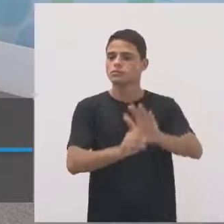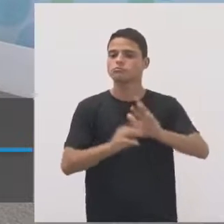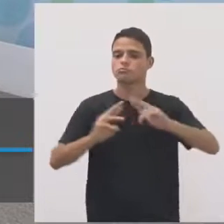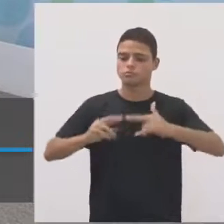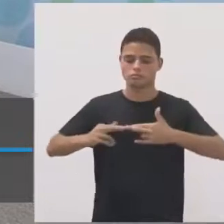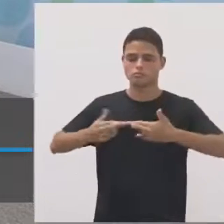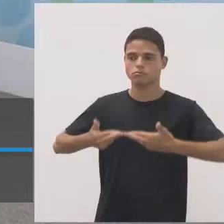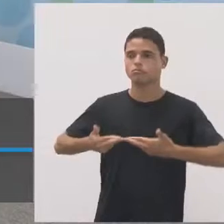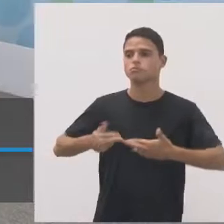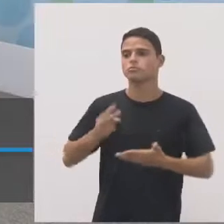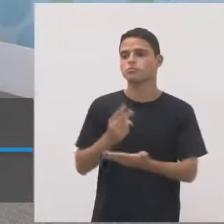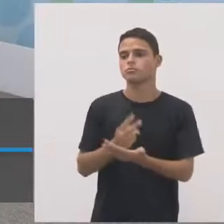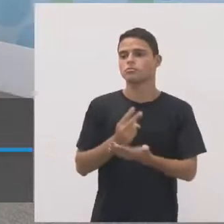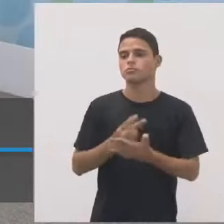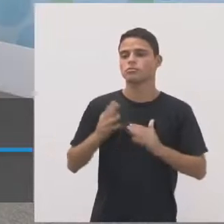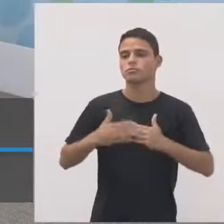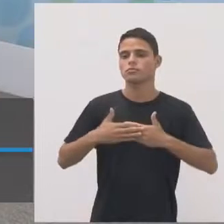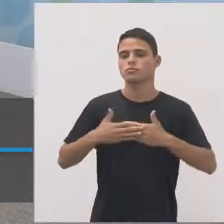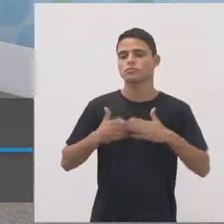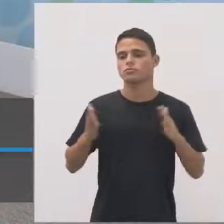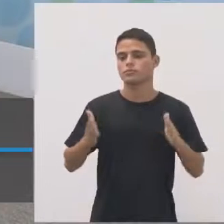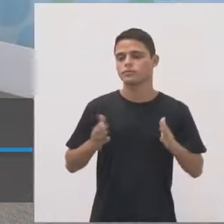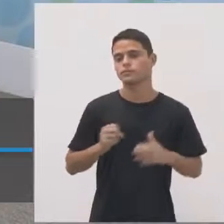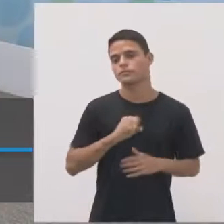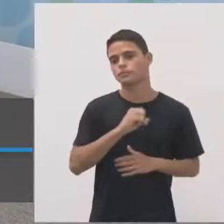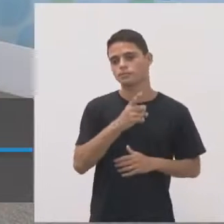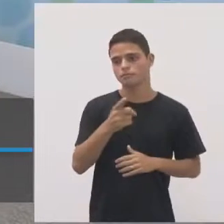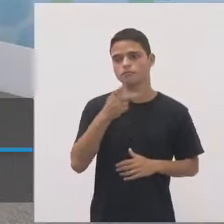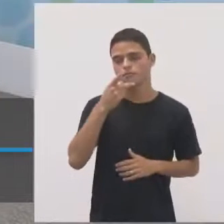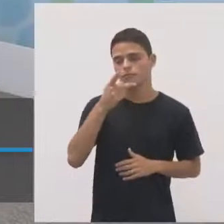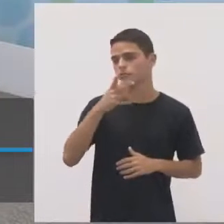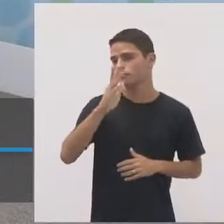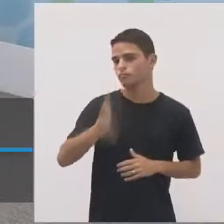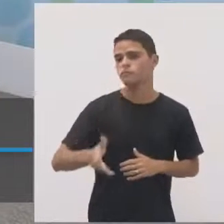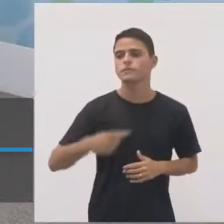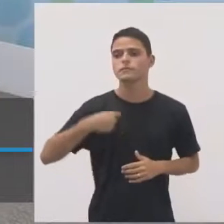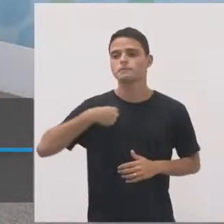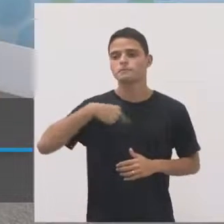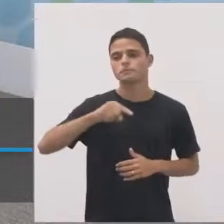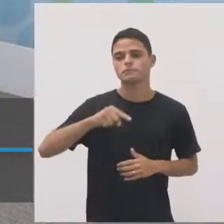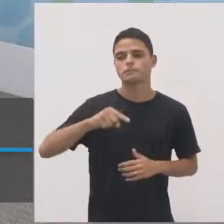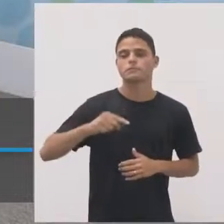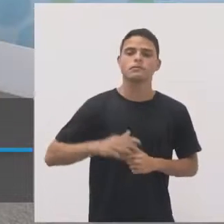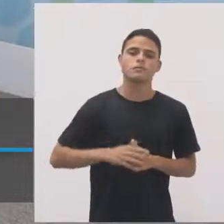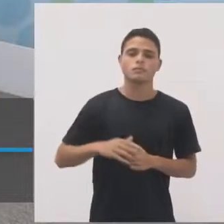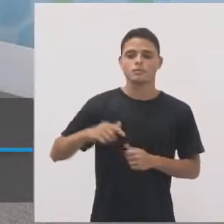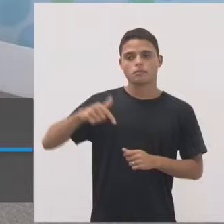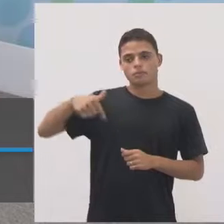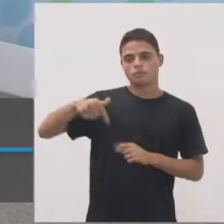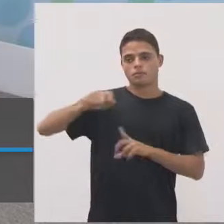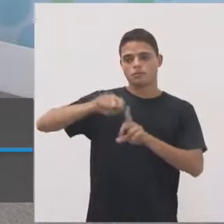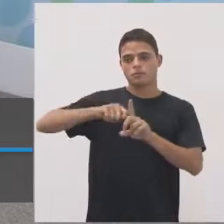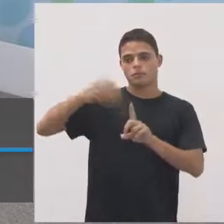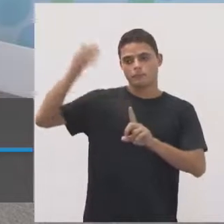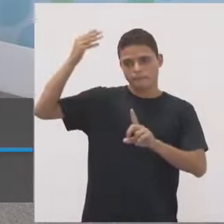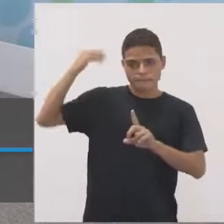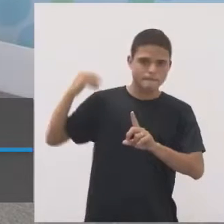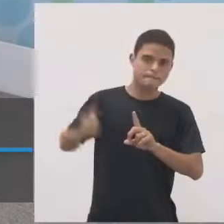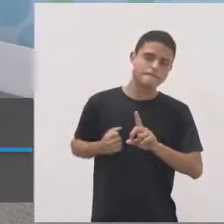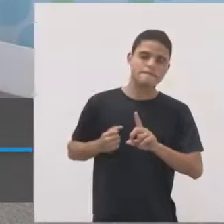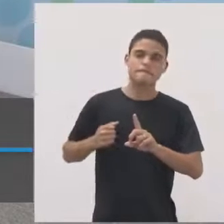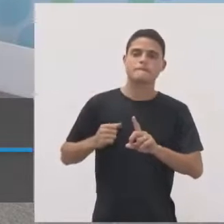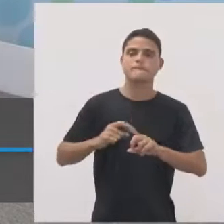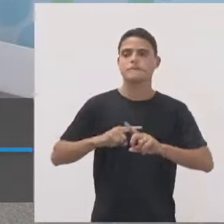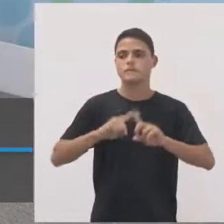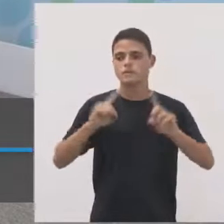rede, a gente deixa sempre as portas abertas. E você falou da sua vinda aqui há 7 meses atrás, eu nem lembrava que era 7 meses,